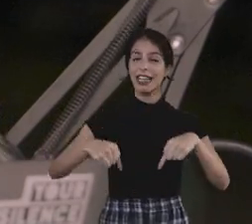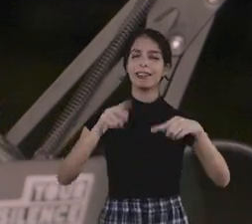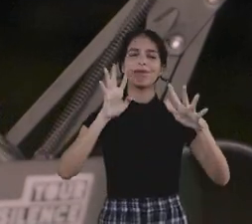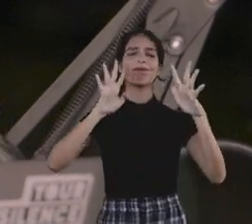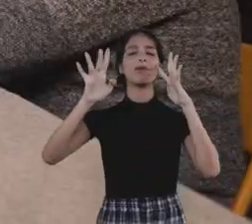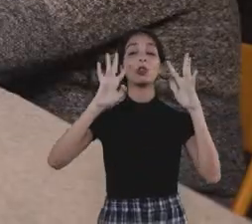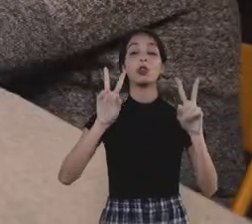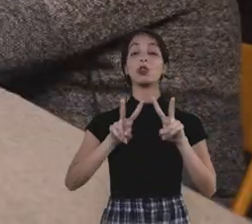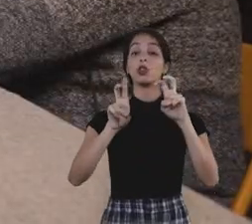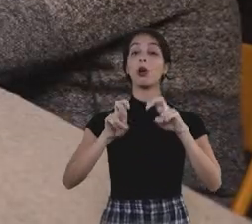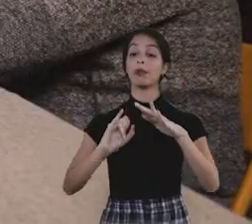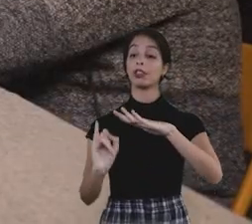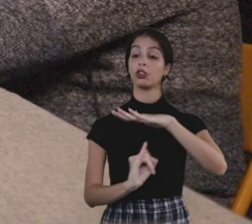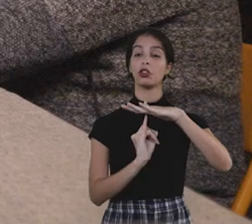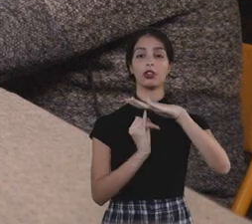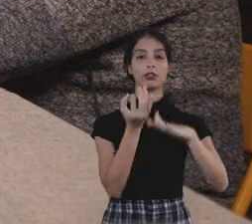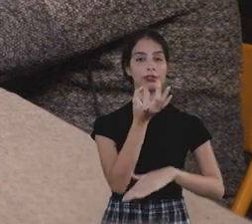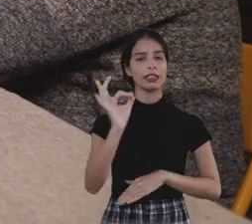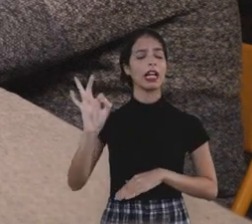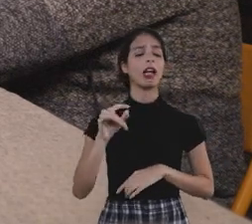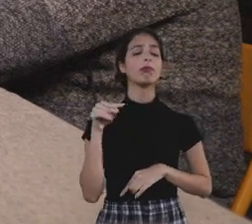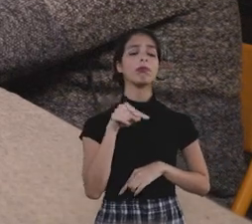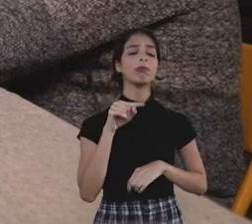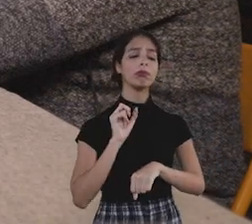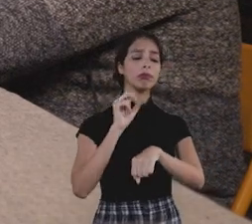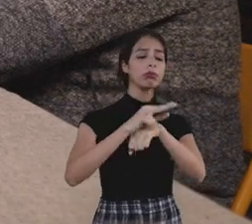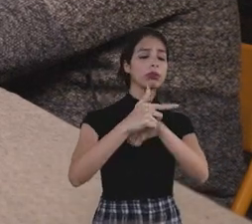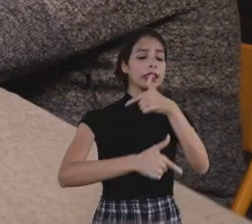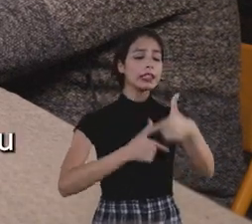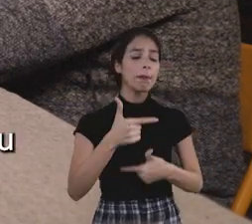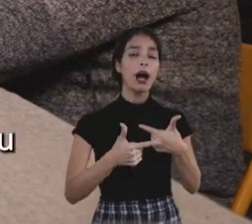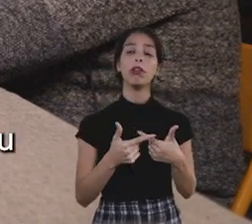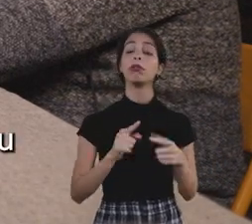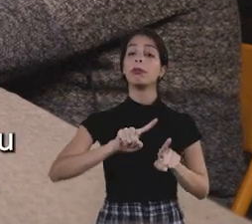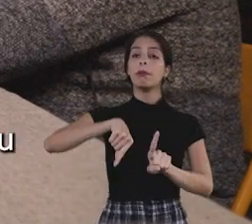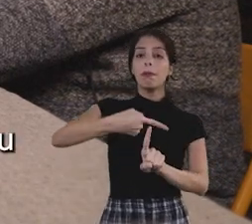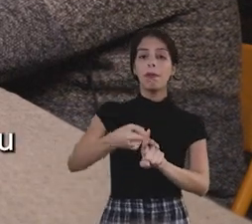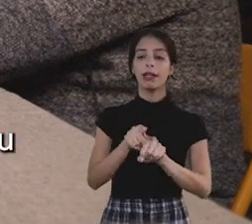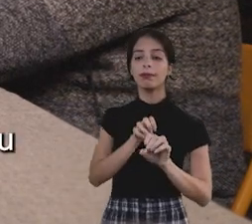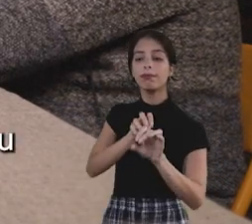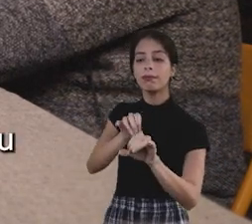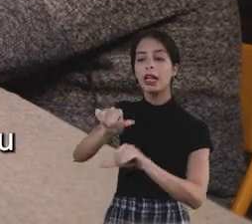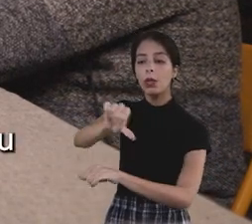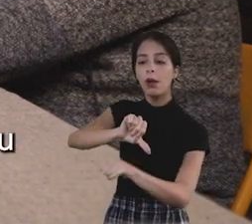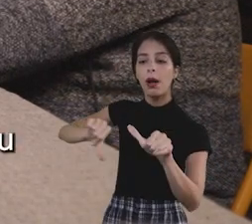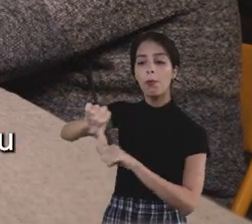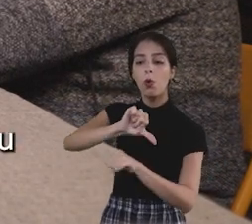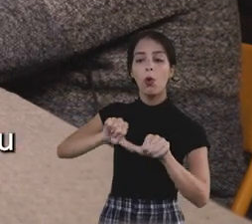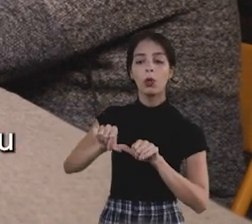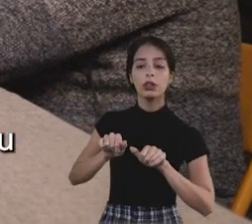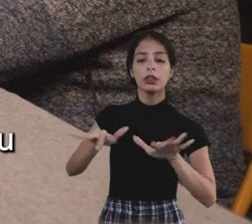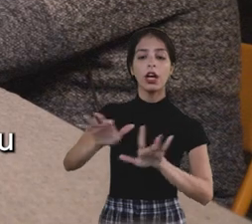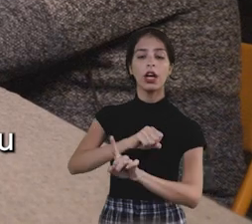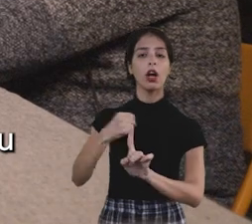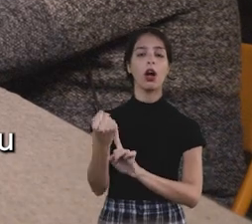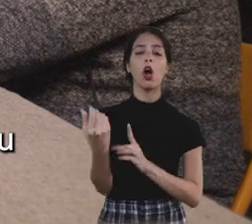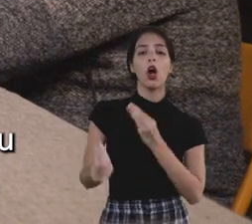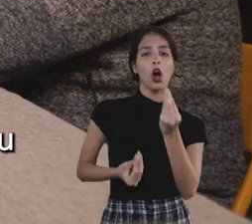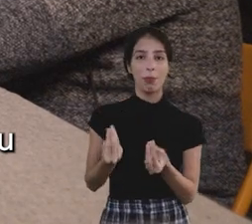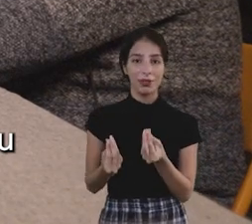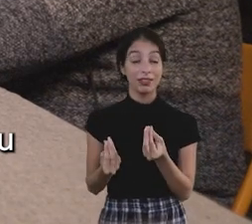aqui a reflexão sobre a atuação do Instituto e as transformações da educação são algumas pautas